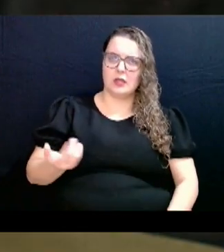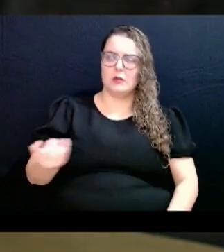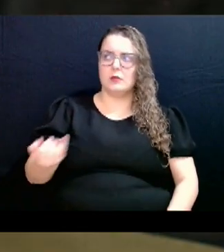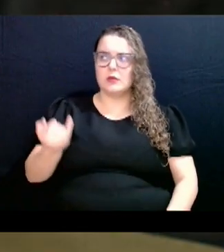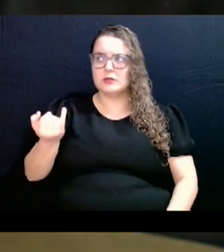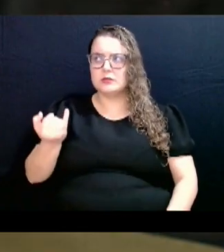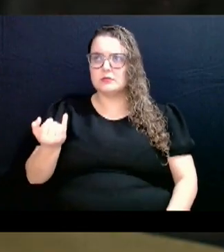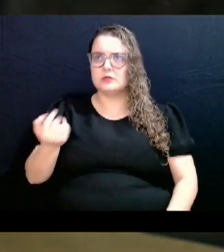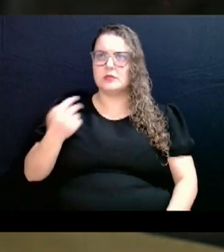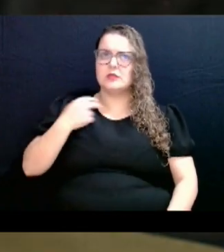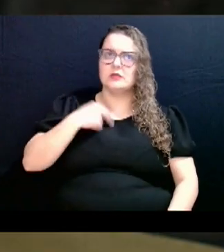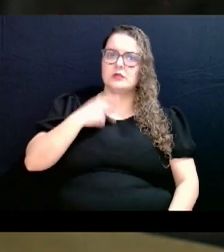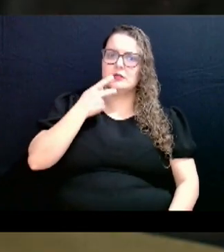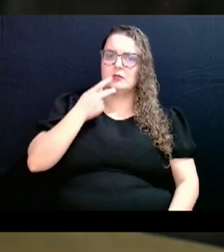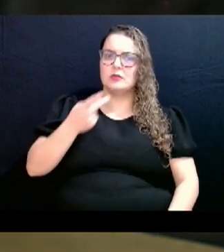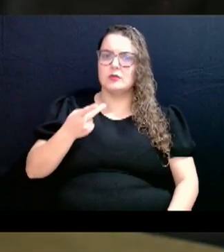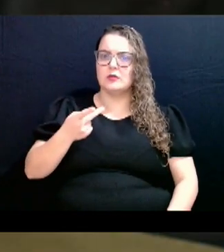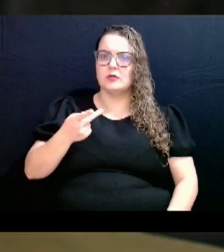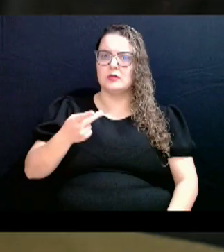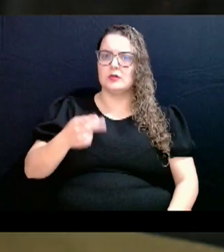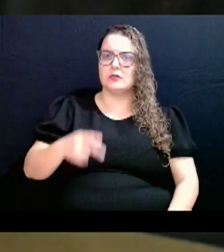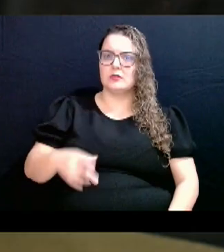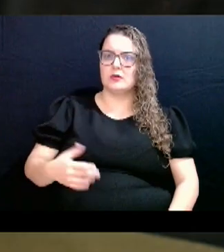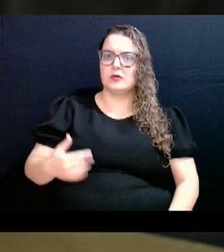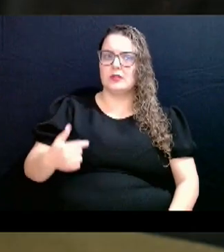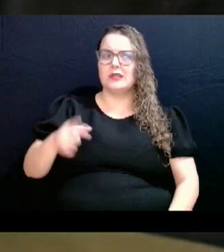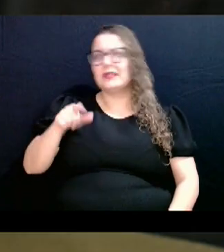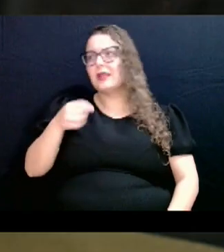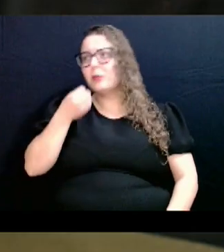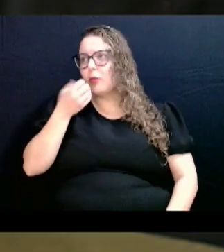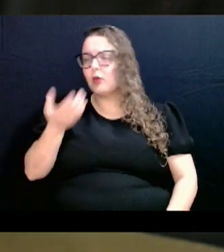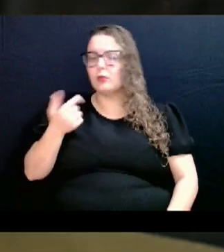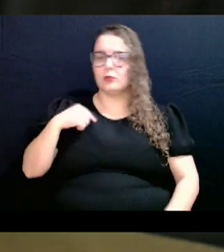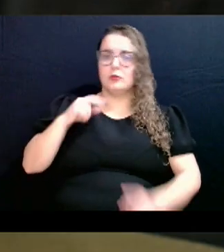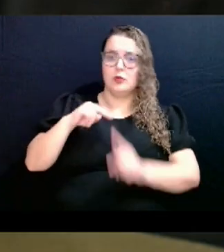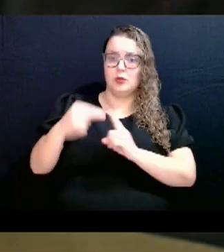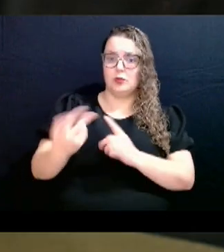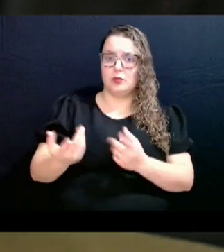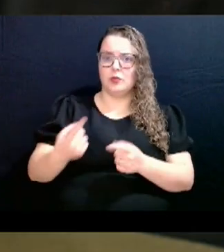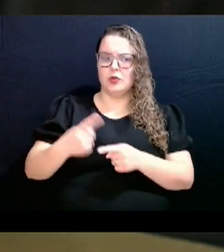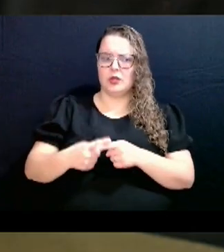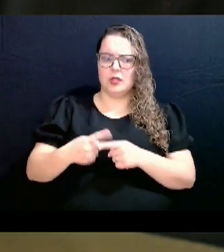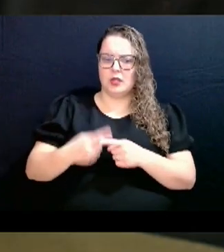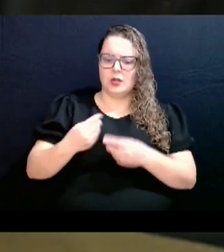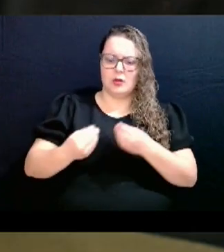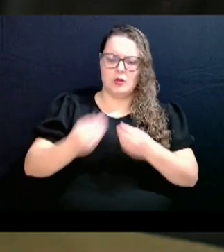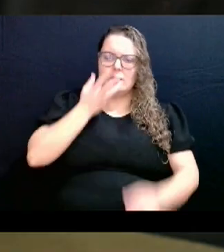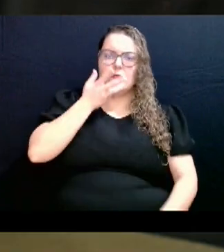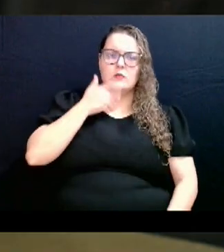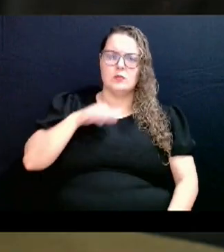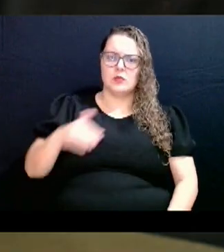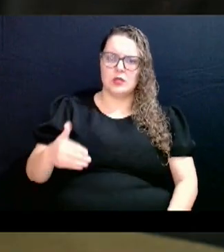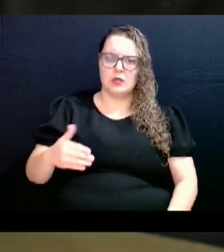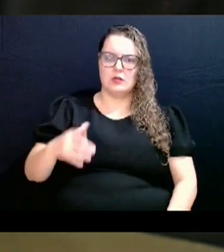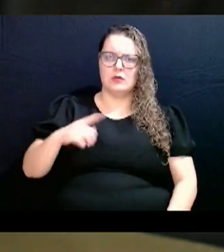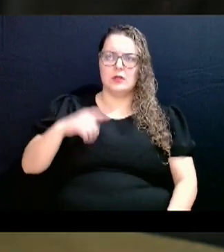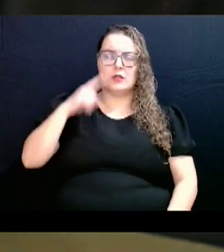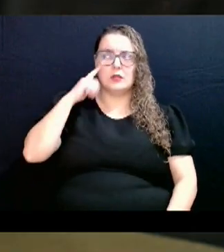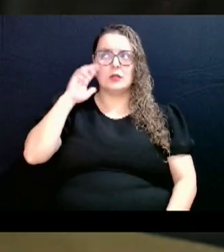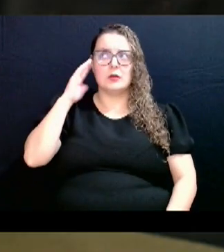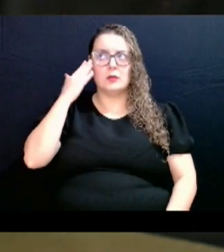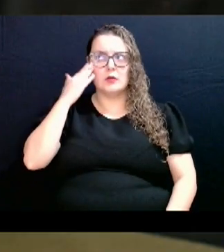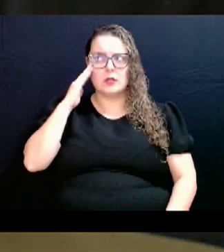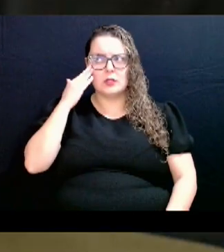é legal, porque, assim, no meu ponto de vista, tá? Porque como que uma criança vai ter um discernimento e vai